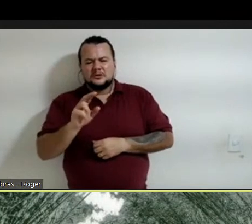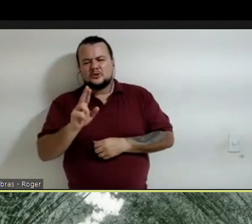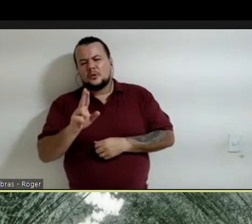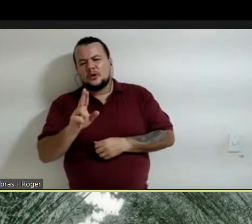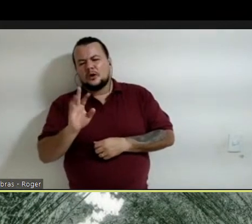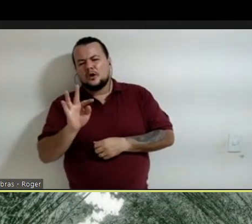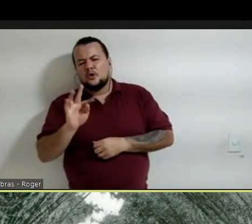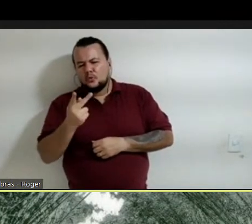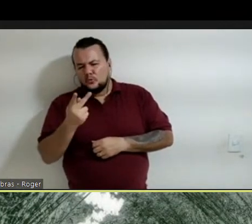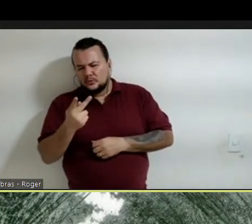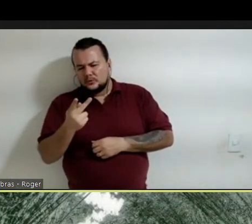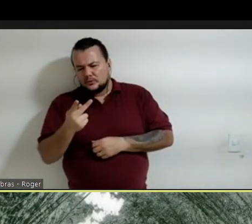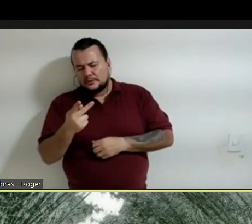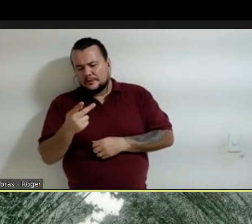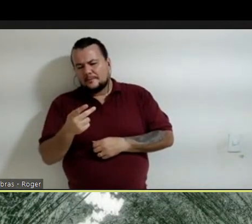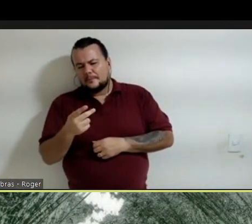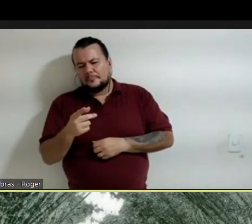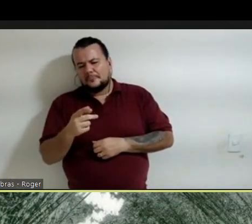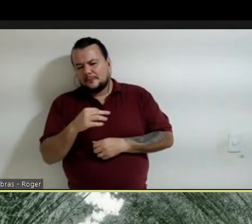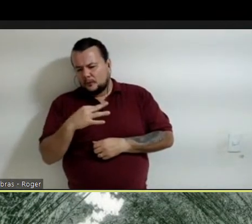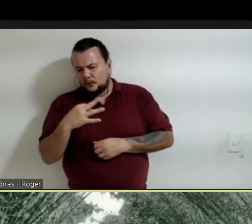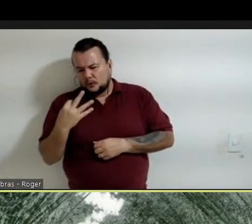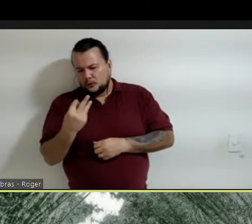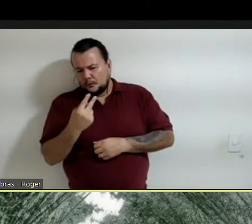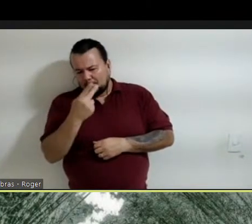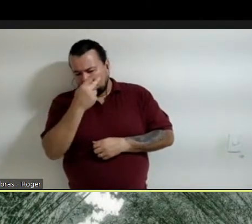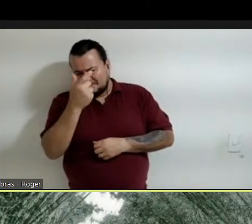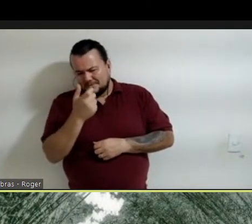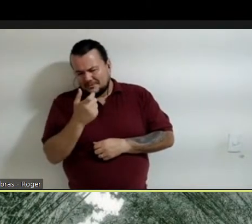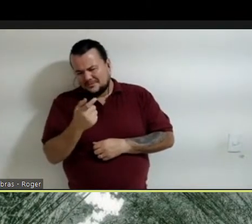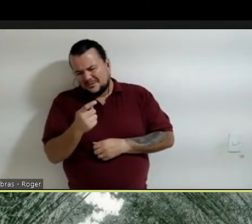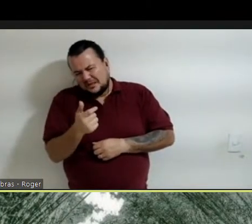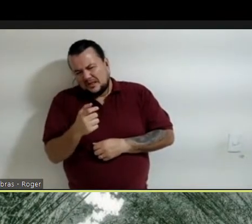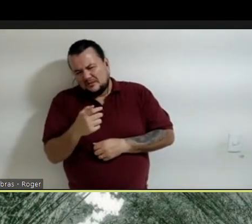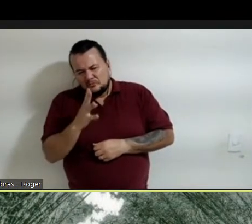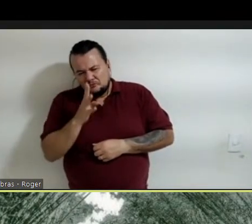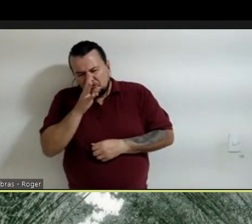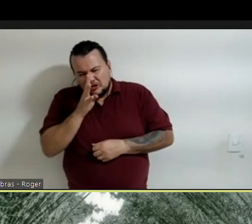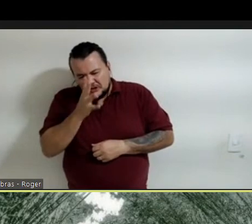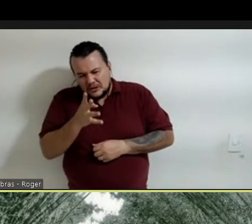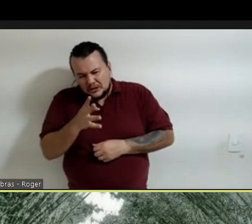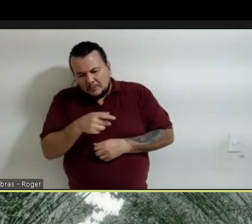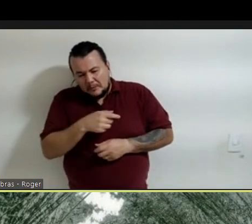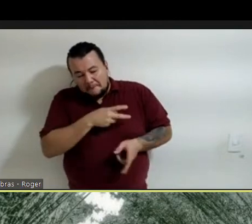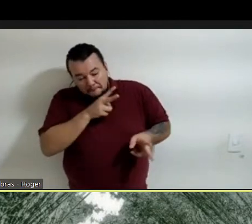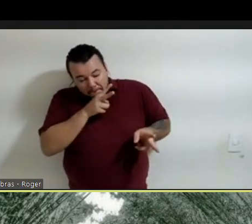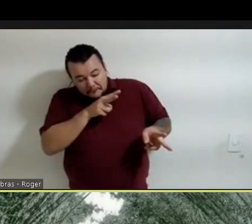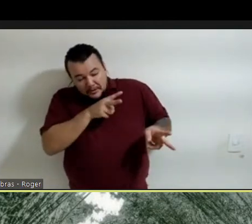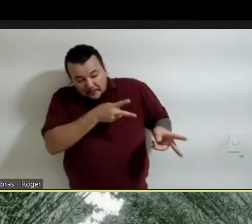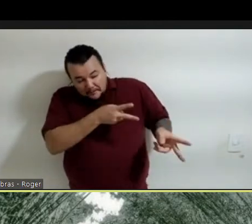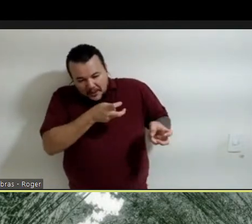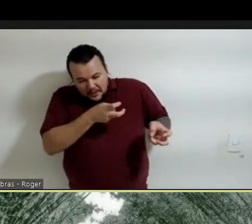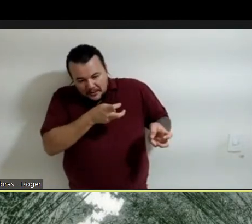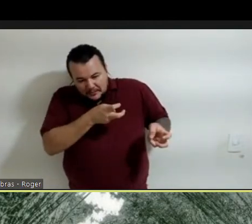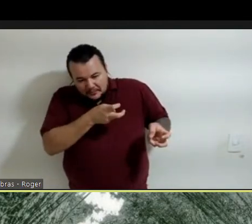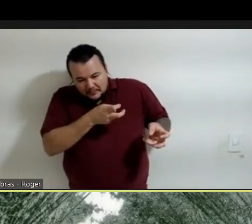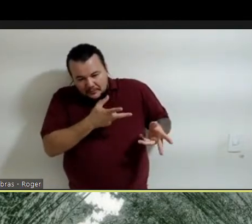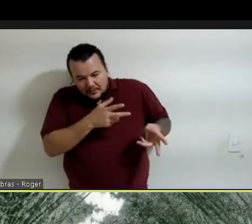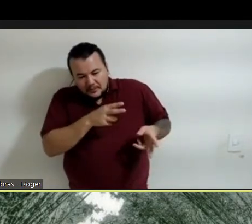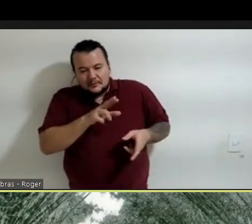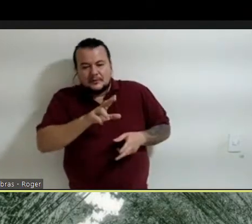Que todo mundo vai, claro que eu estou exagerando, mas olhava para Le Corbusier. Todo mundo estava atento a Le